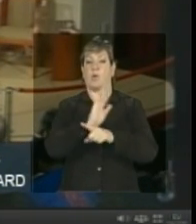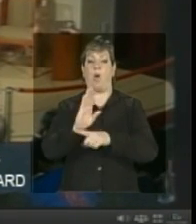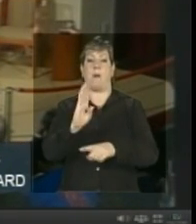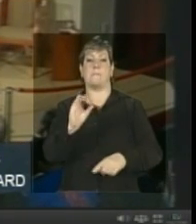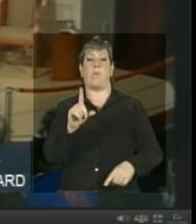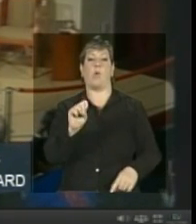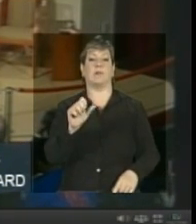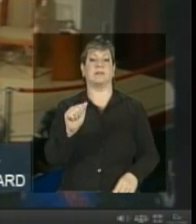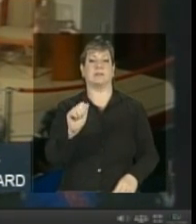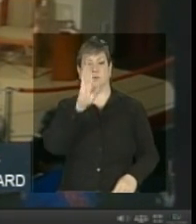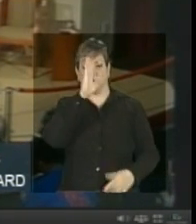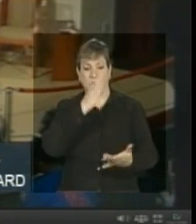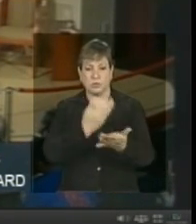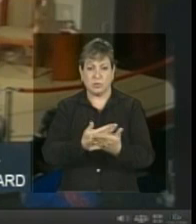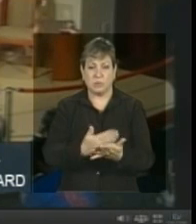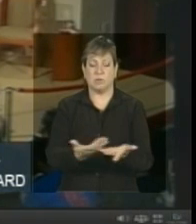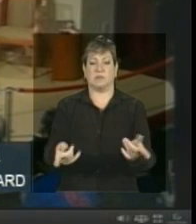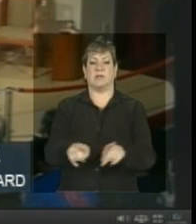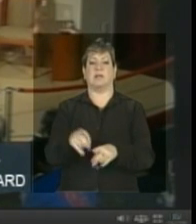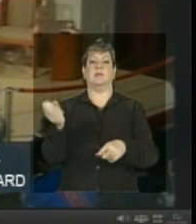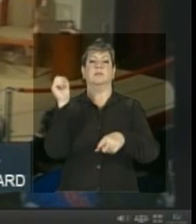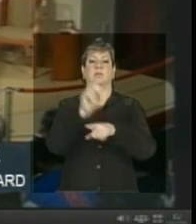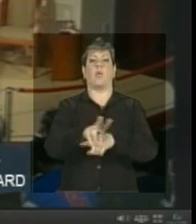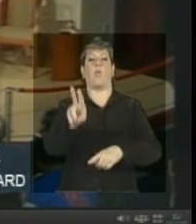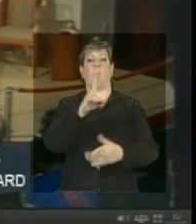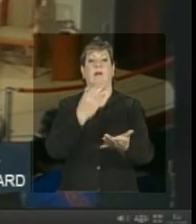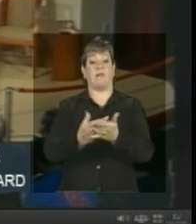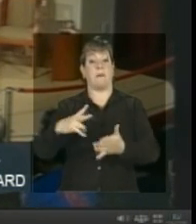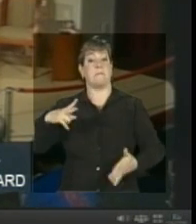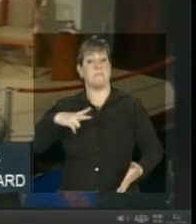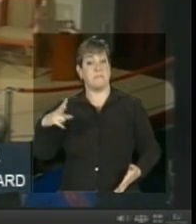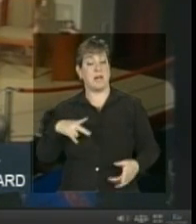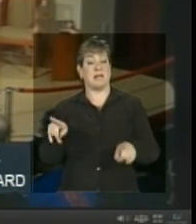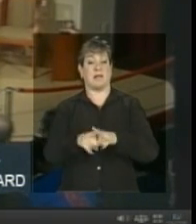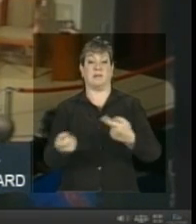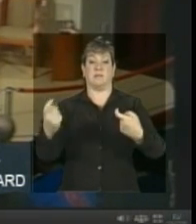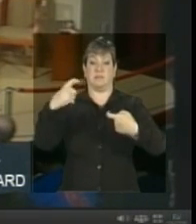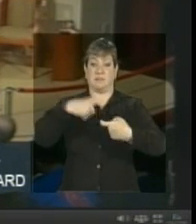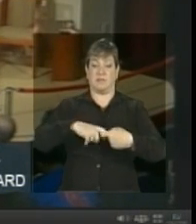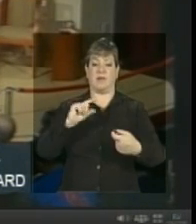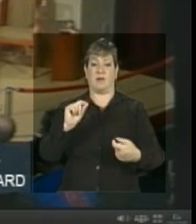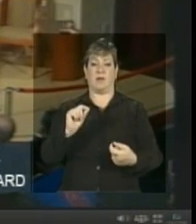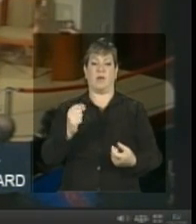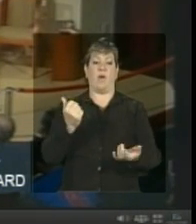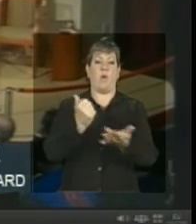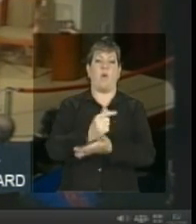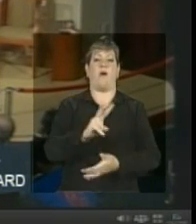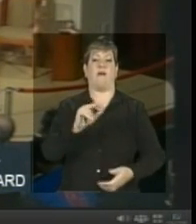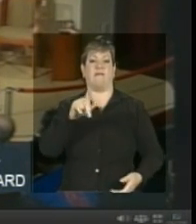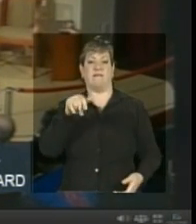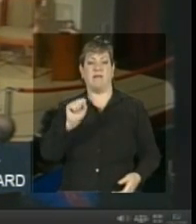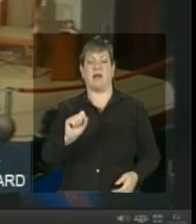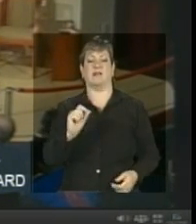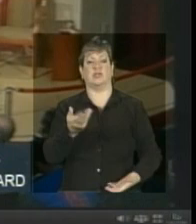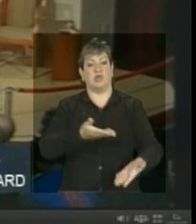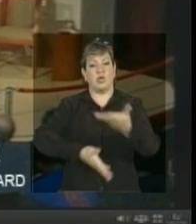o acesso a universidades privadas, comprando vagas em troca de